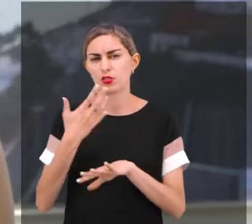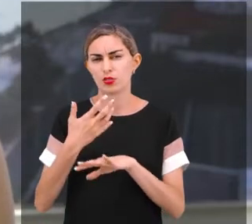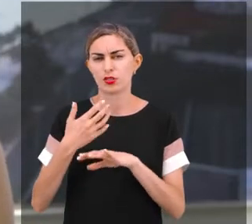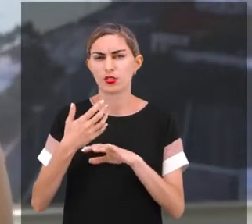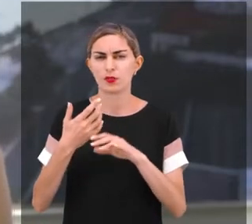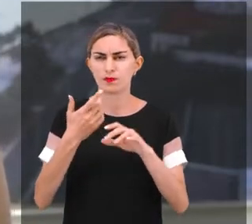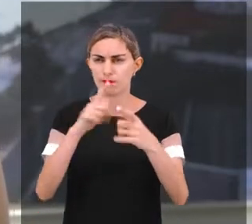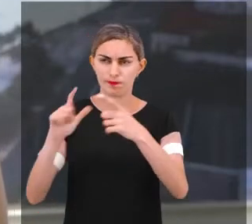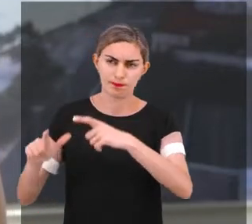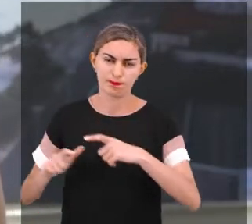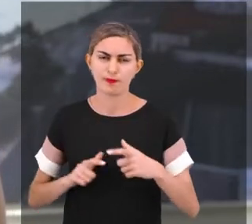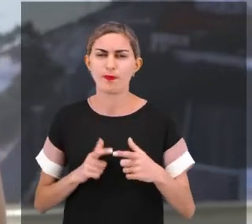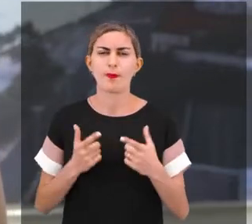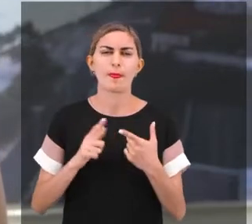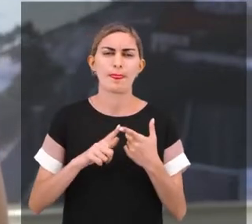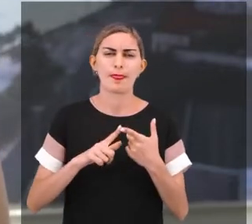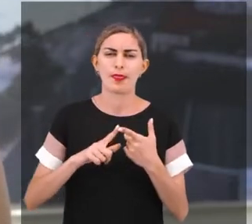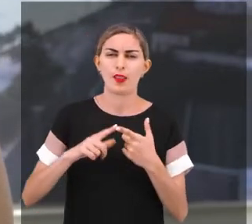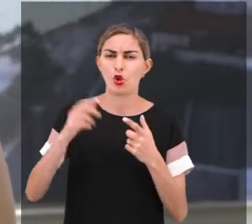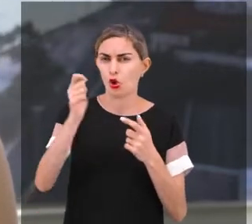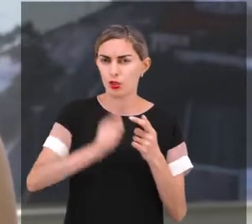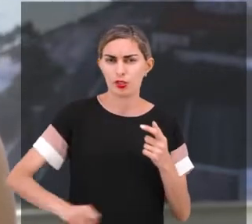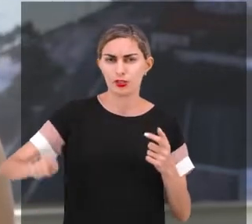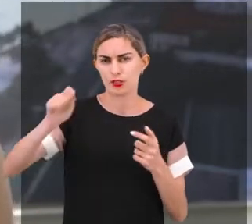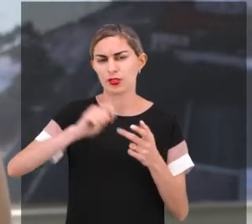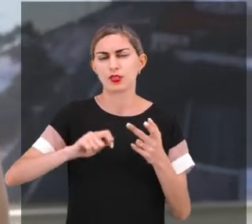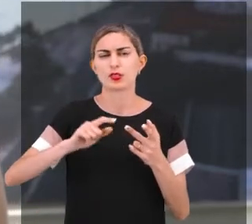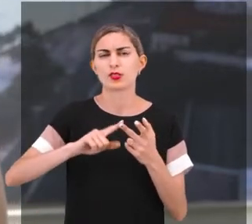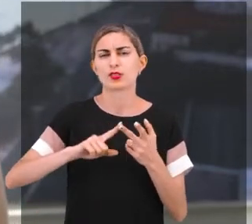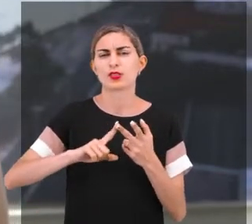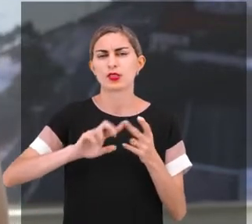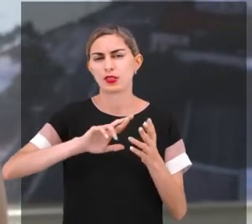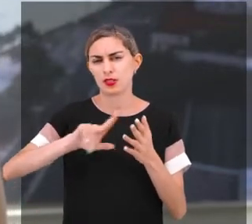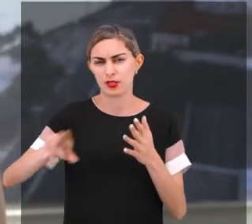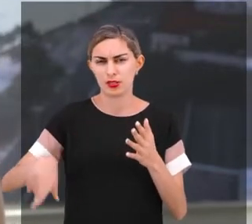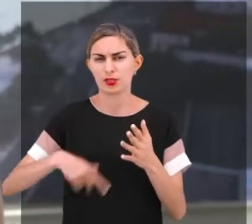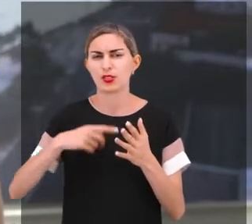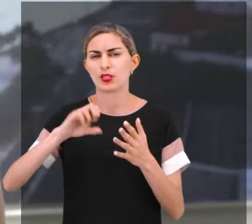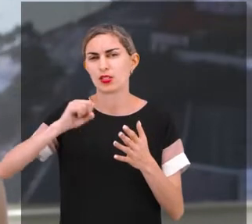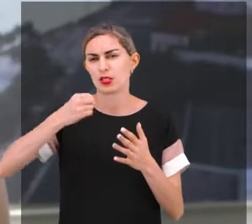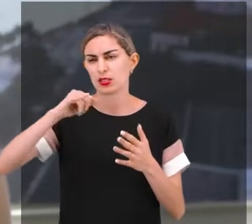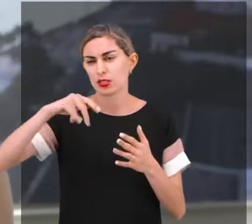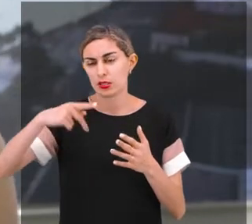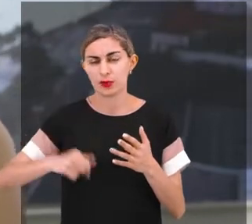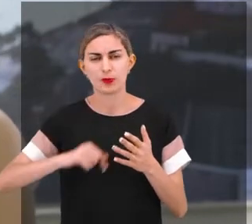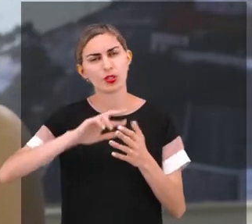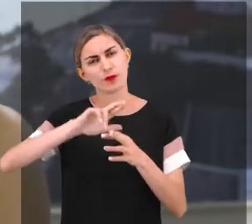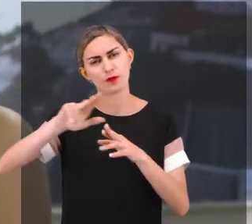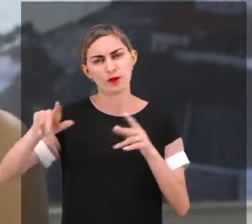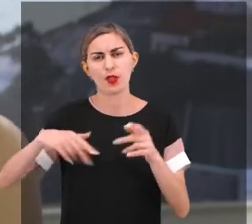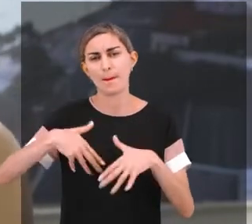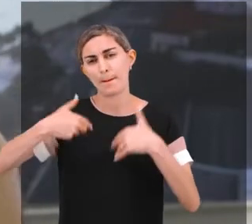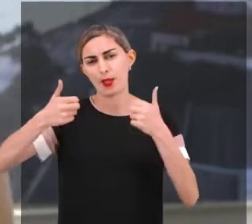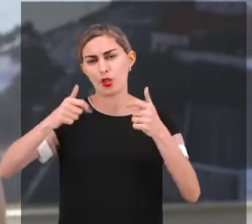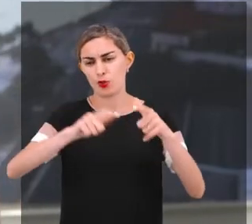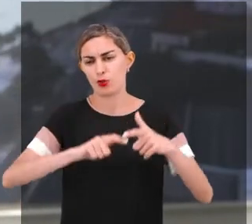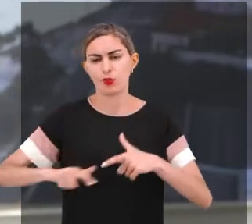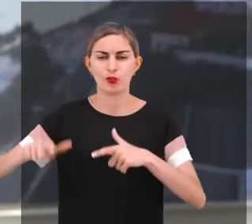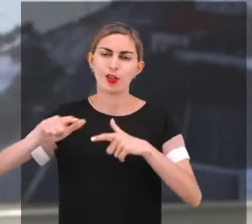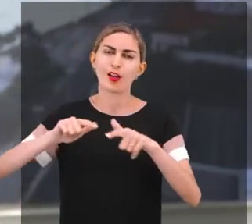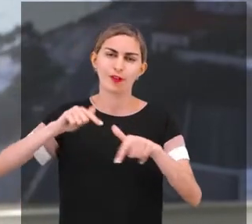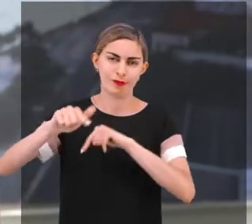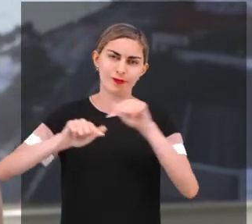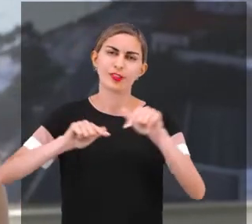das instituições como a OGMO, o SESMIT, a CIPA, na construção de um melhor ambiente